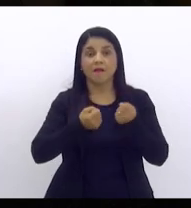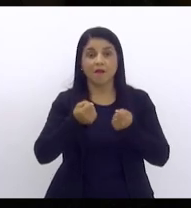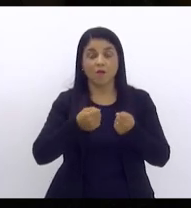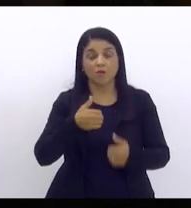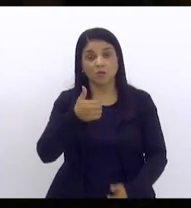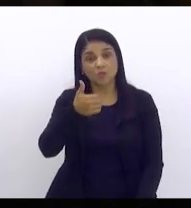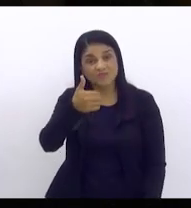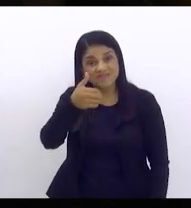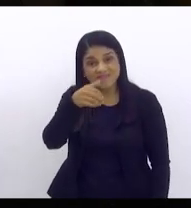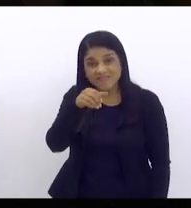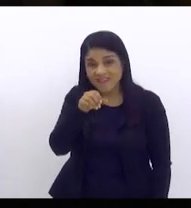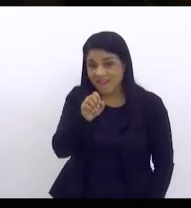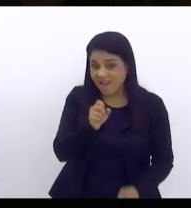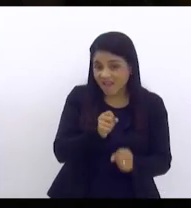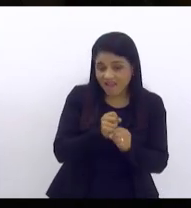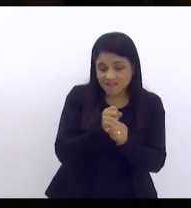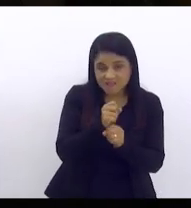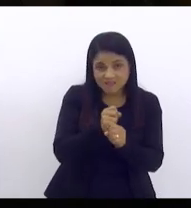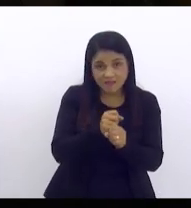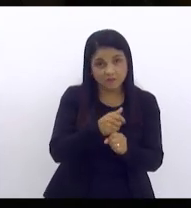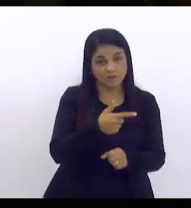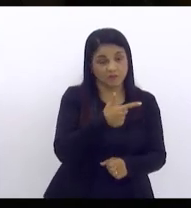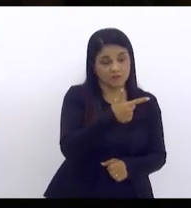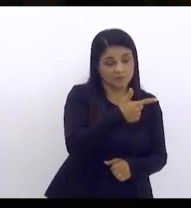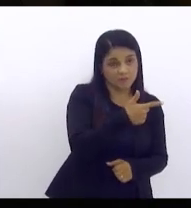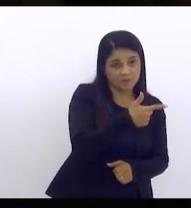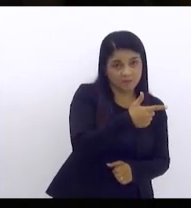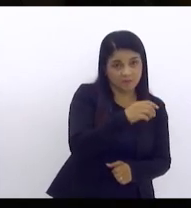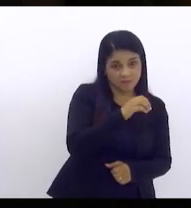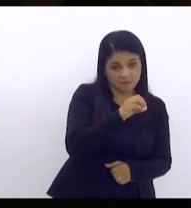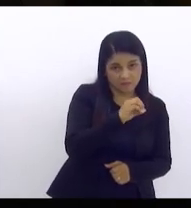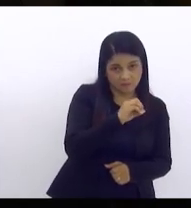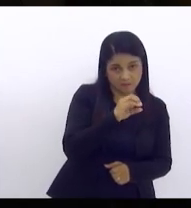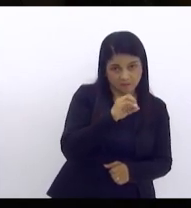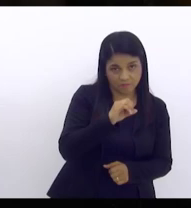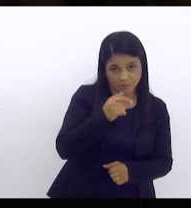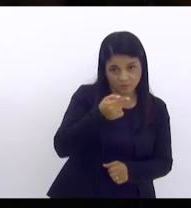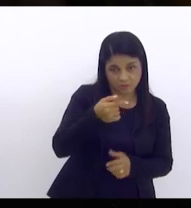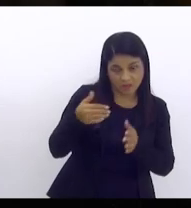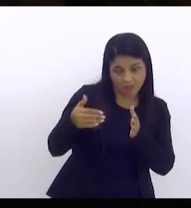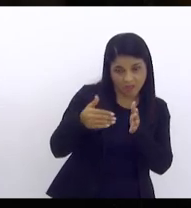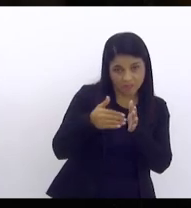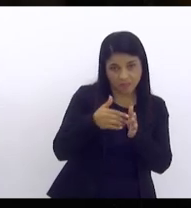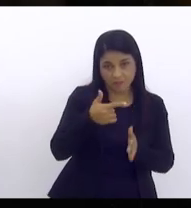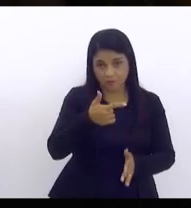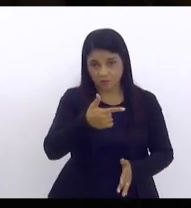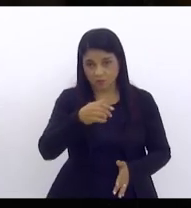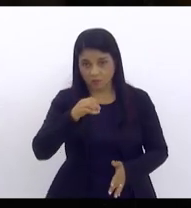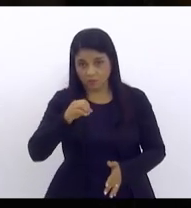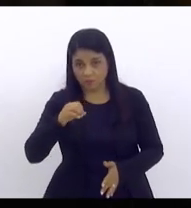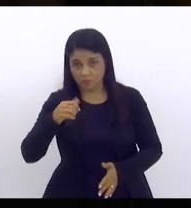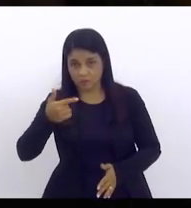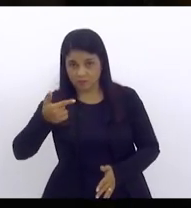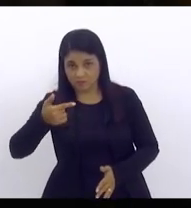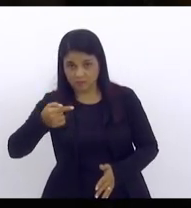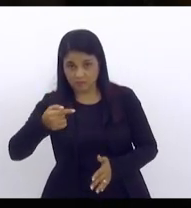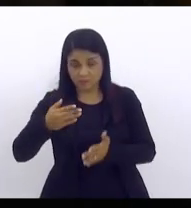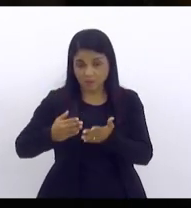10 anos, de 7 a 17, para aprovar um projeto de lei para